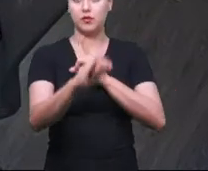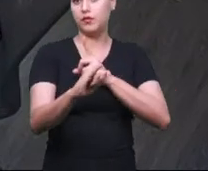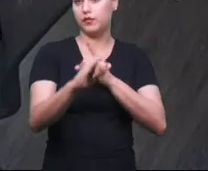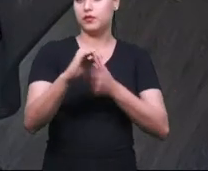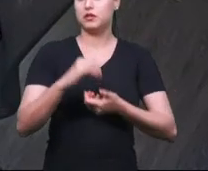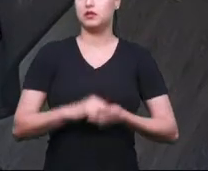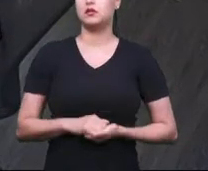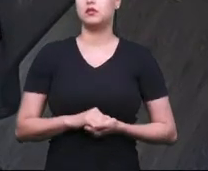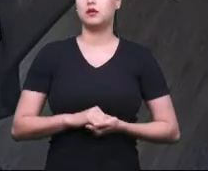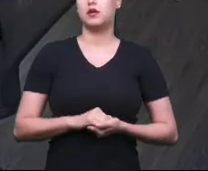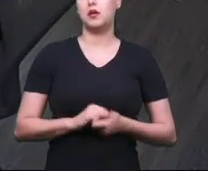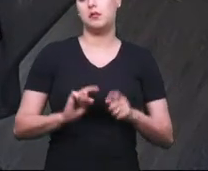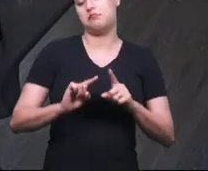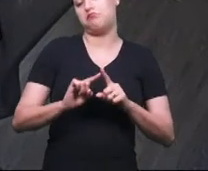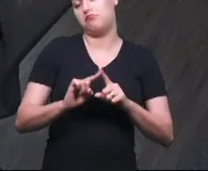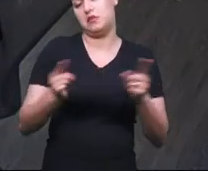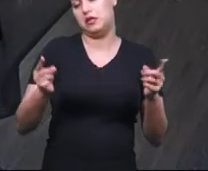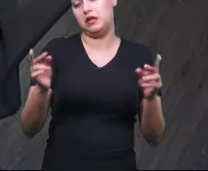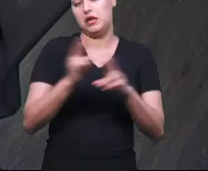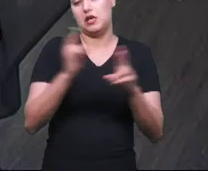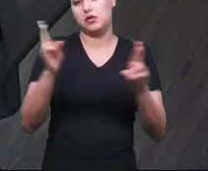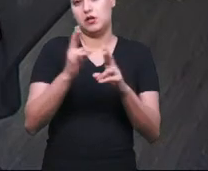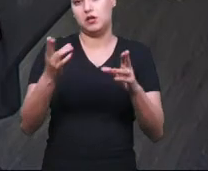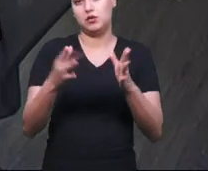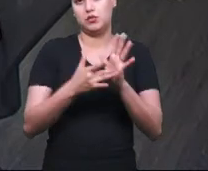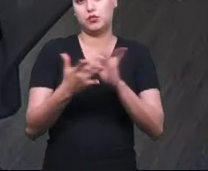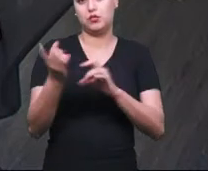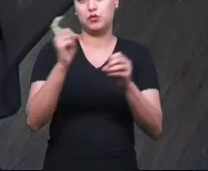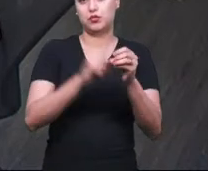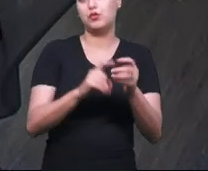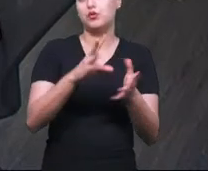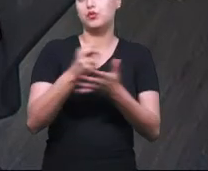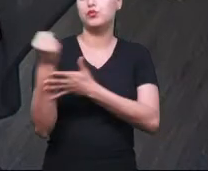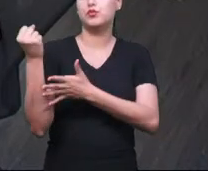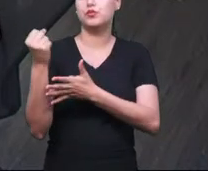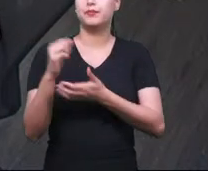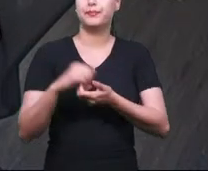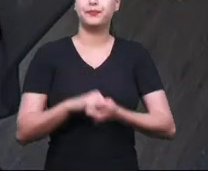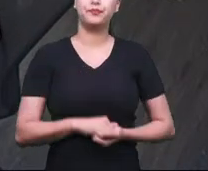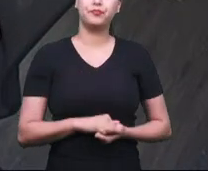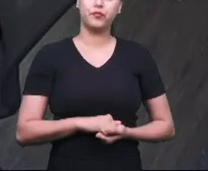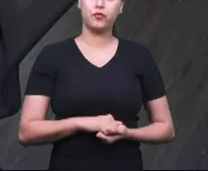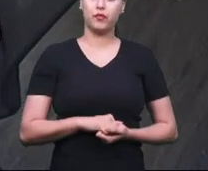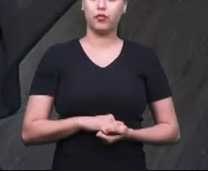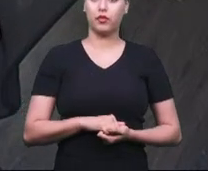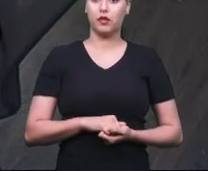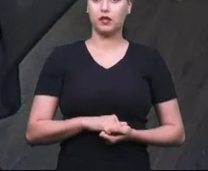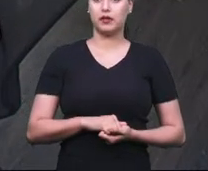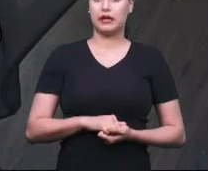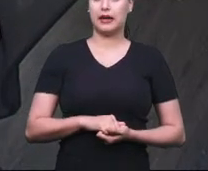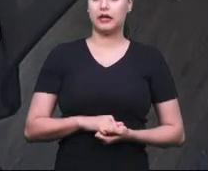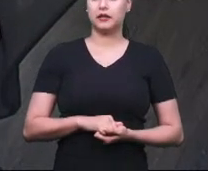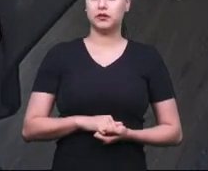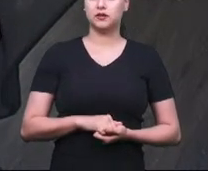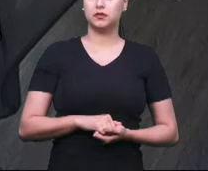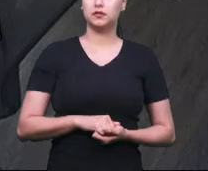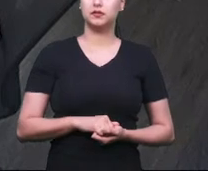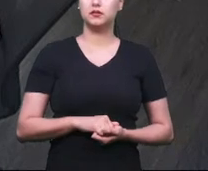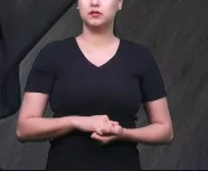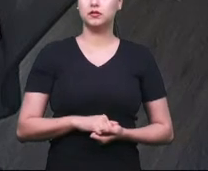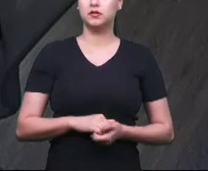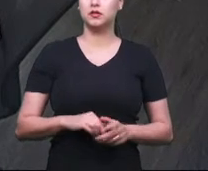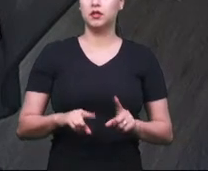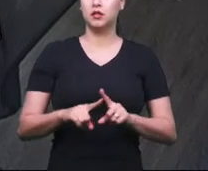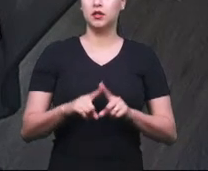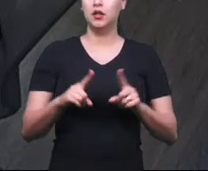fundo, é a volta do Senhor Jesus. Uhum. A gente se dedica à volta do Senhor Jesus, não é? Mas eu tive